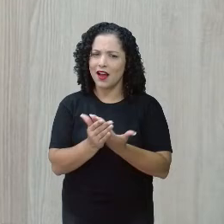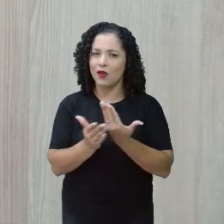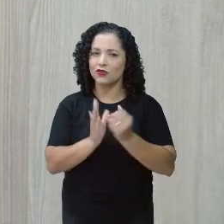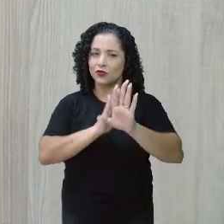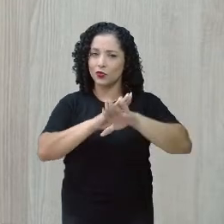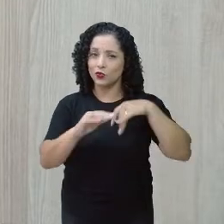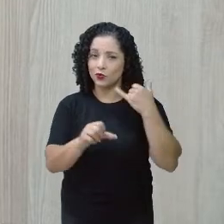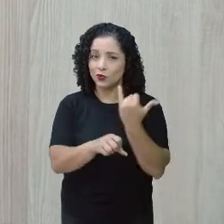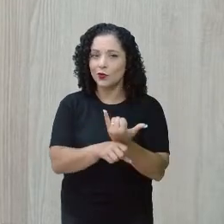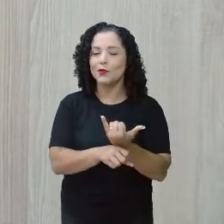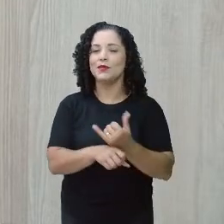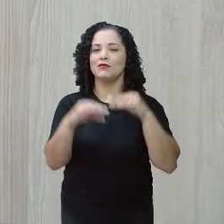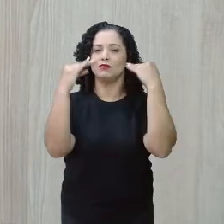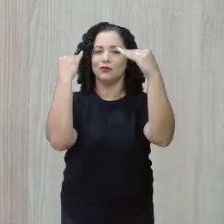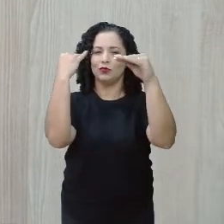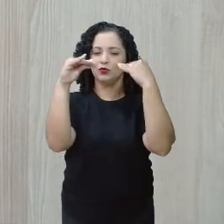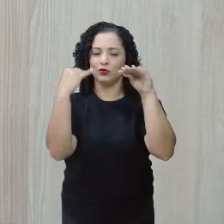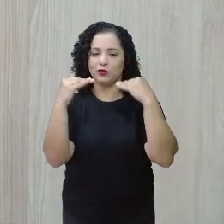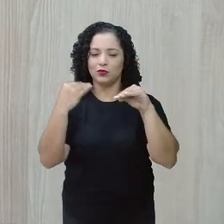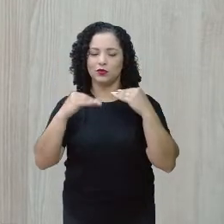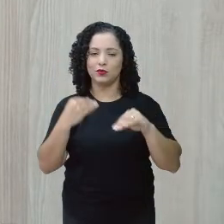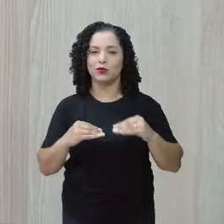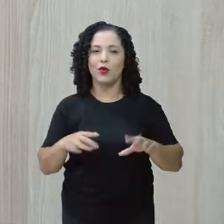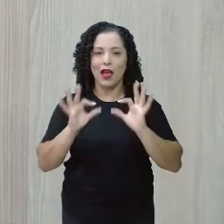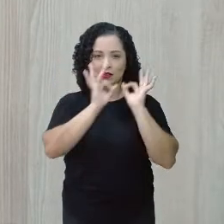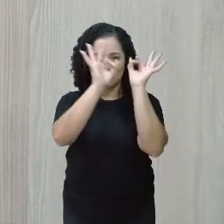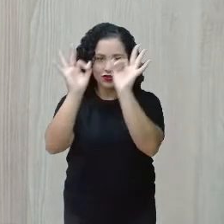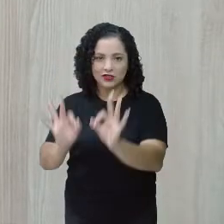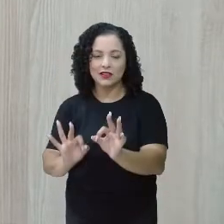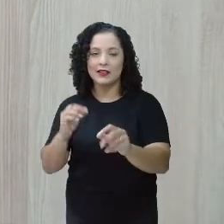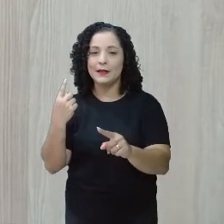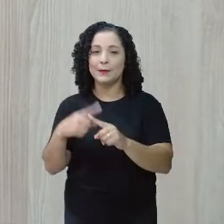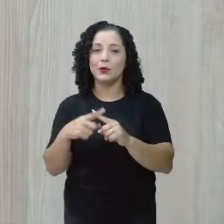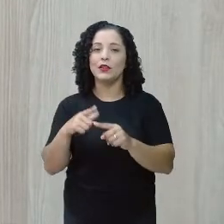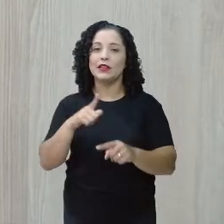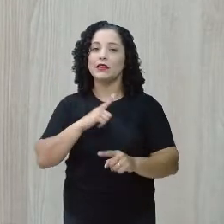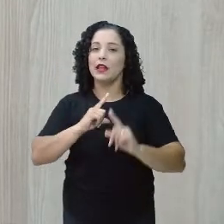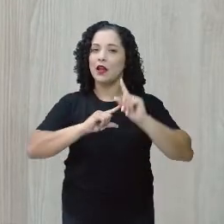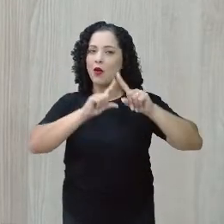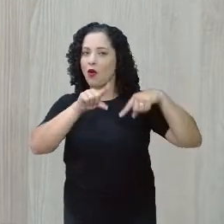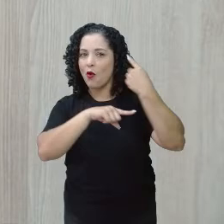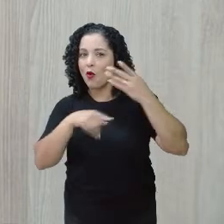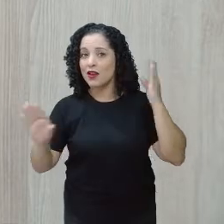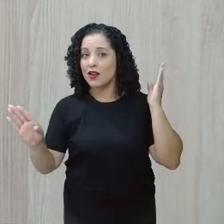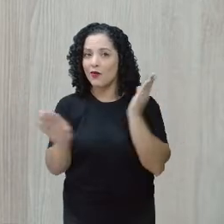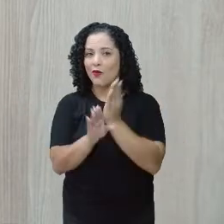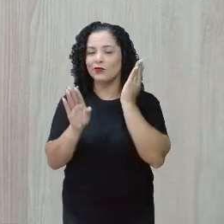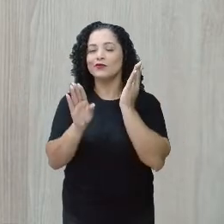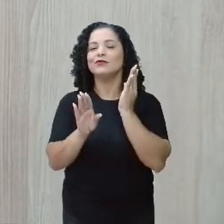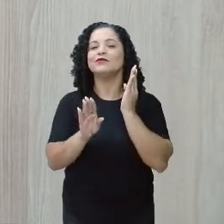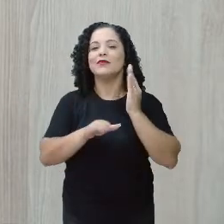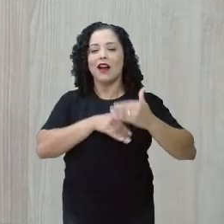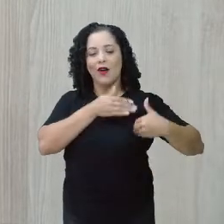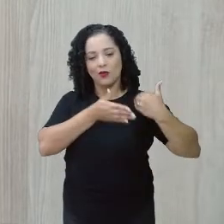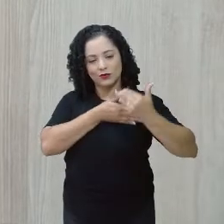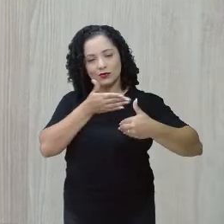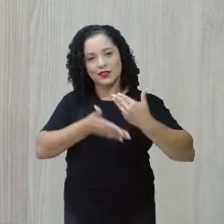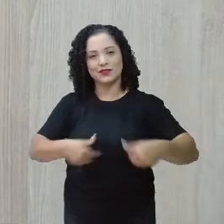YouTube, que eles não deixem de assistir, porque vamos ter no nosso próximo encontro a continuação dessa